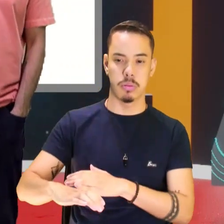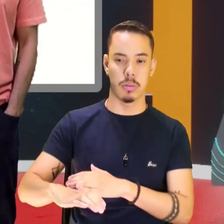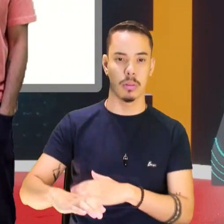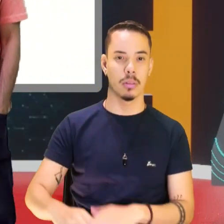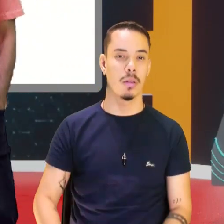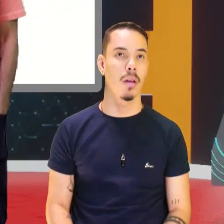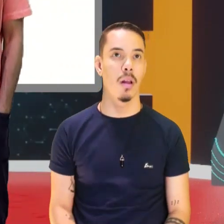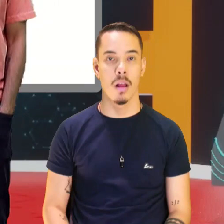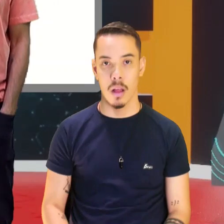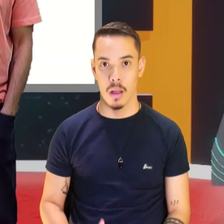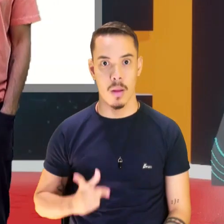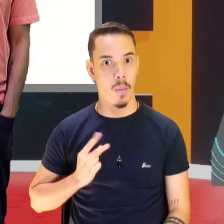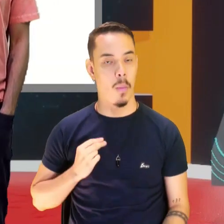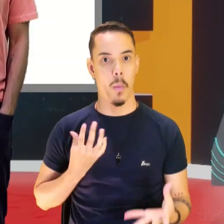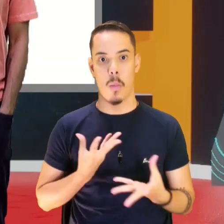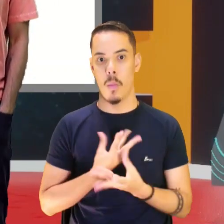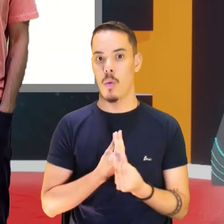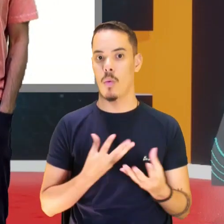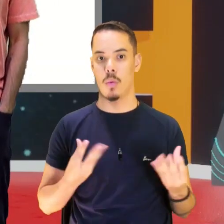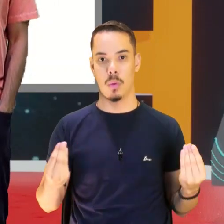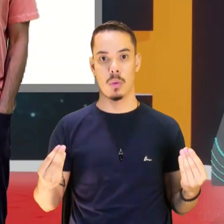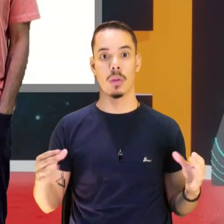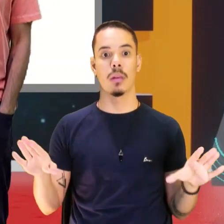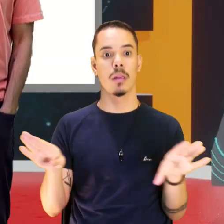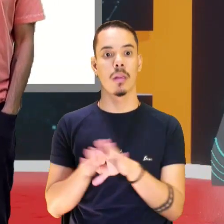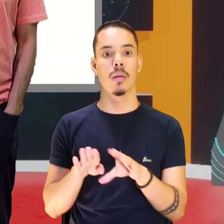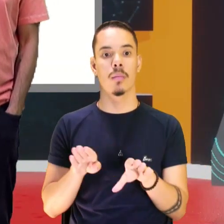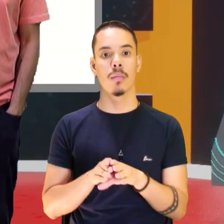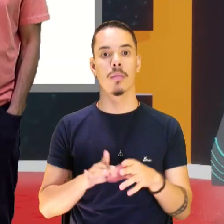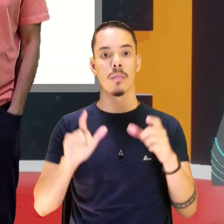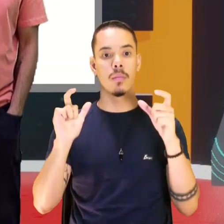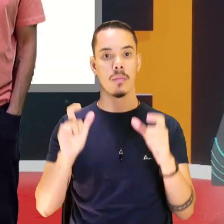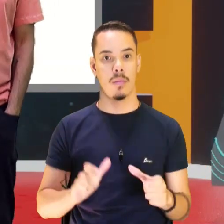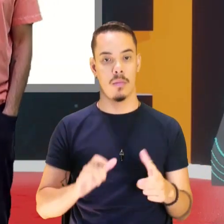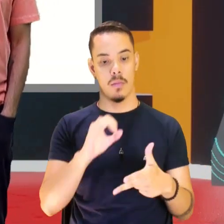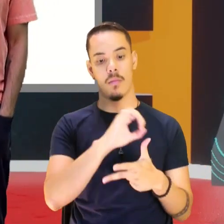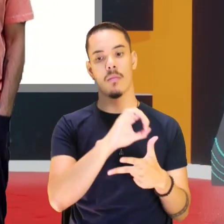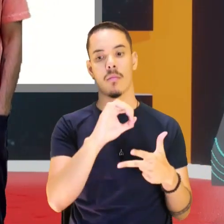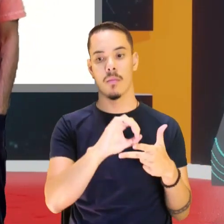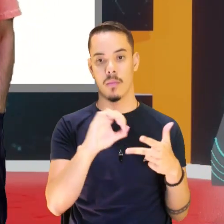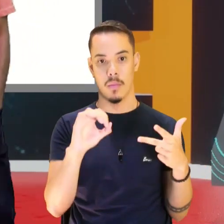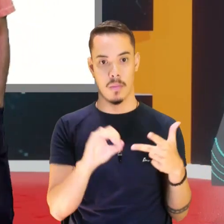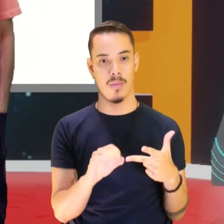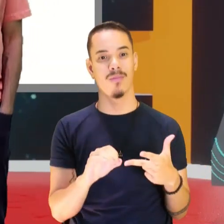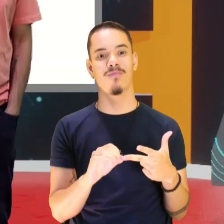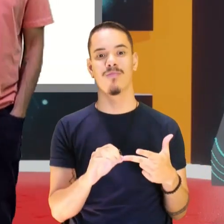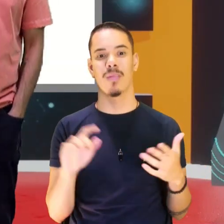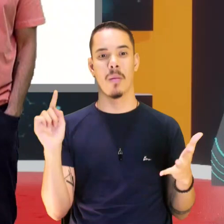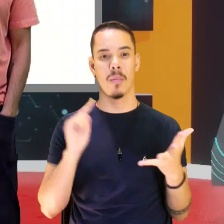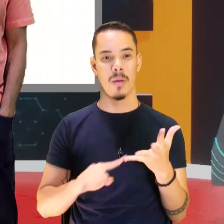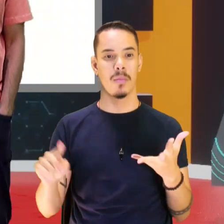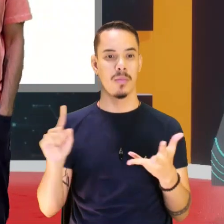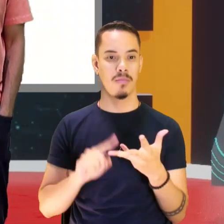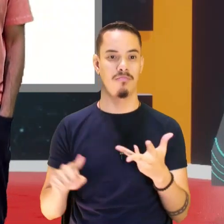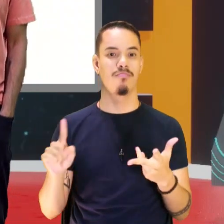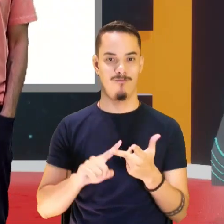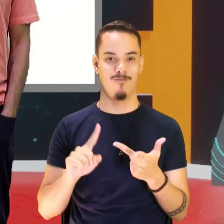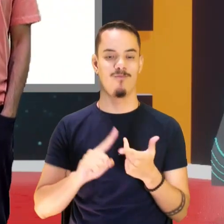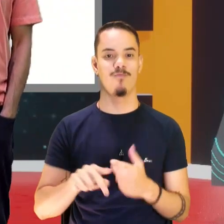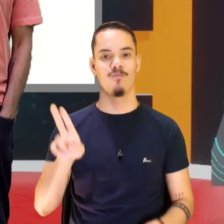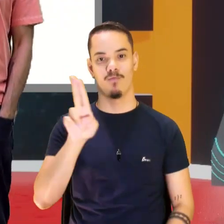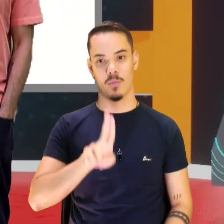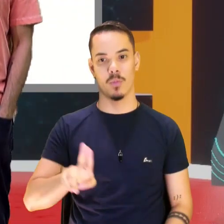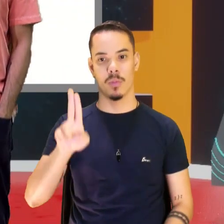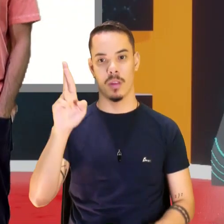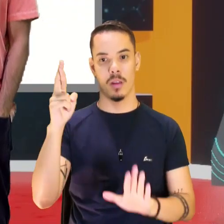falar. Misericórdia. E não só em concurso, como no Enem, muita coisa se resolve por regra de